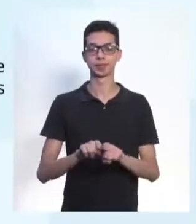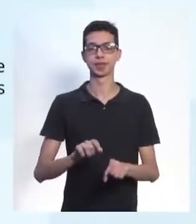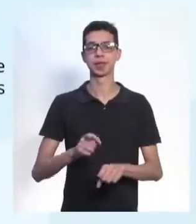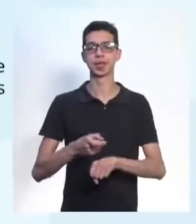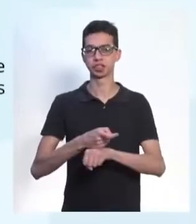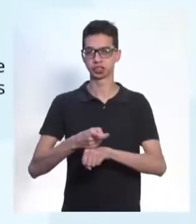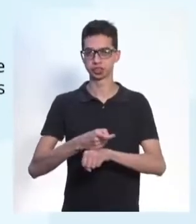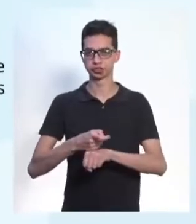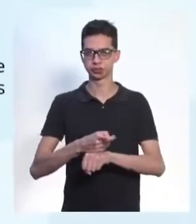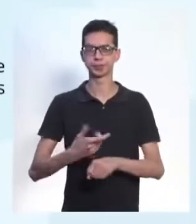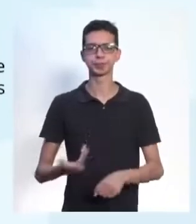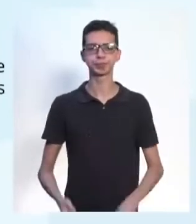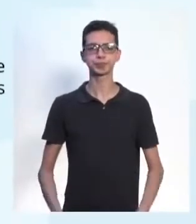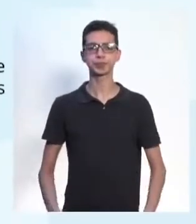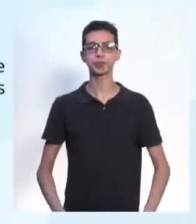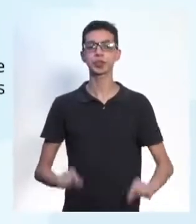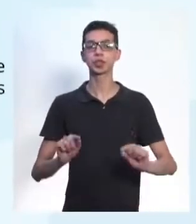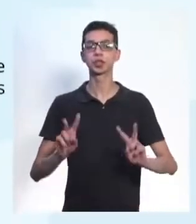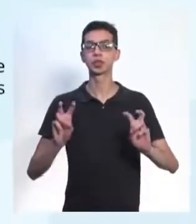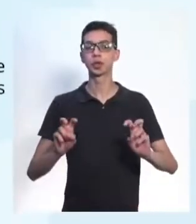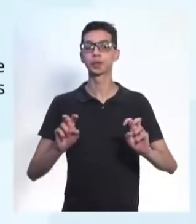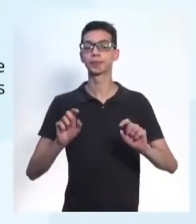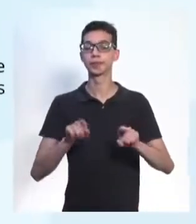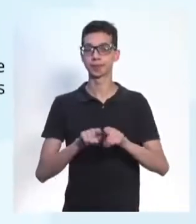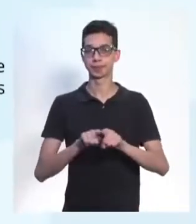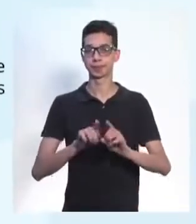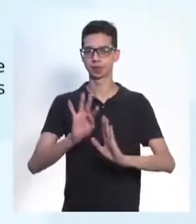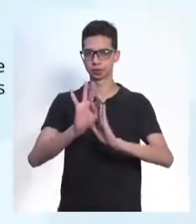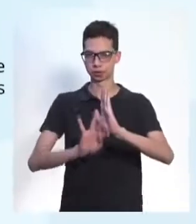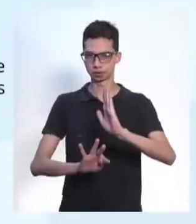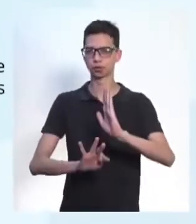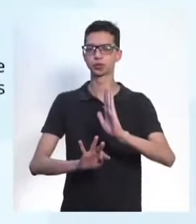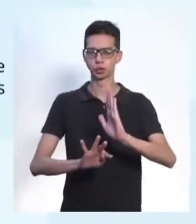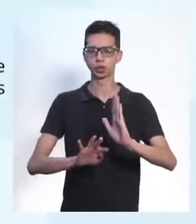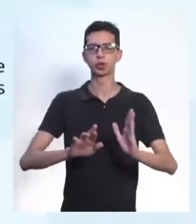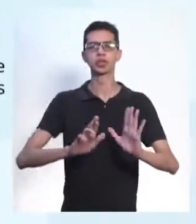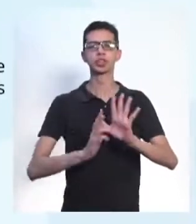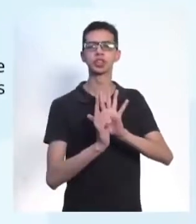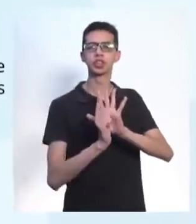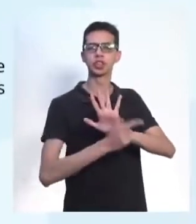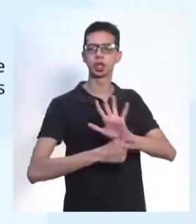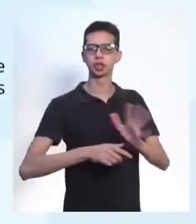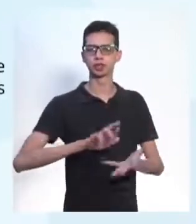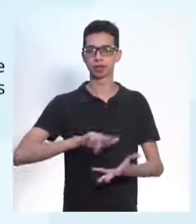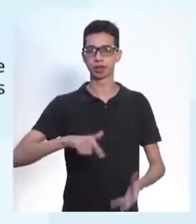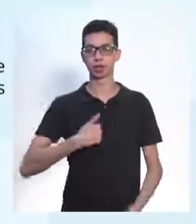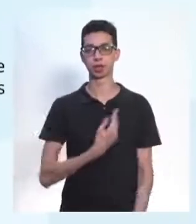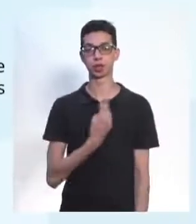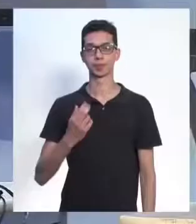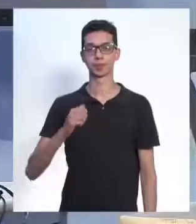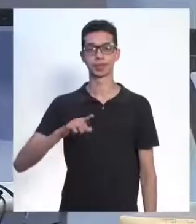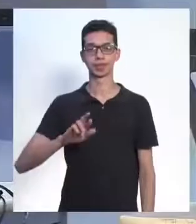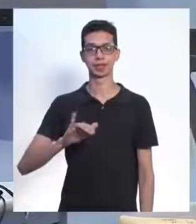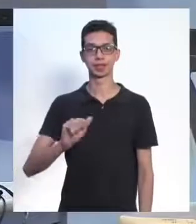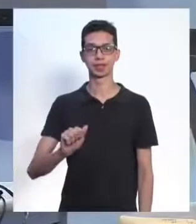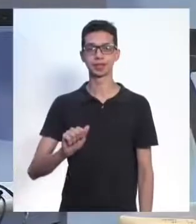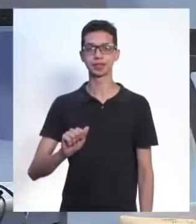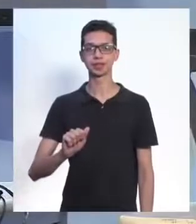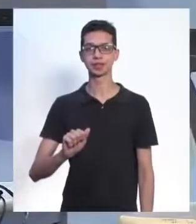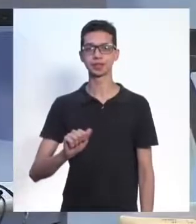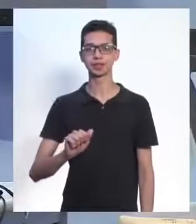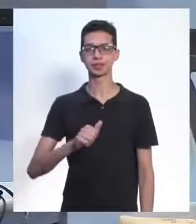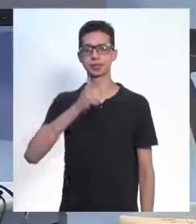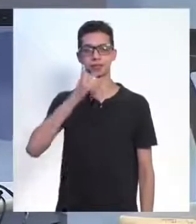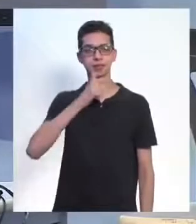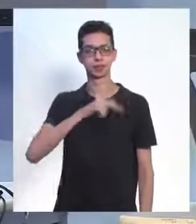sequencial, conjunções e articuladores textuais em textos de diferentes gêneros. Eu sou a professora Andréia e eu vou mediar a aula da